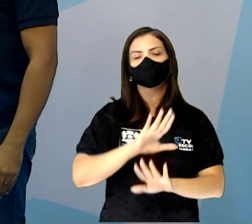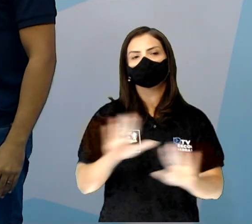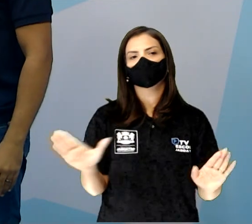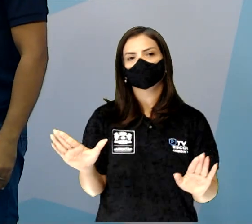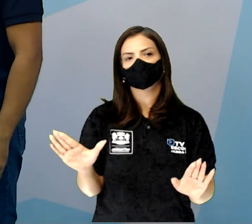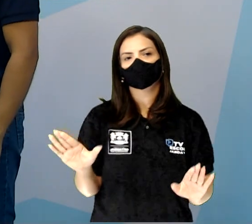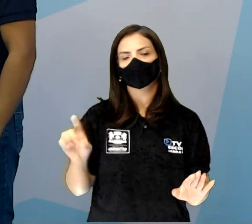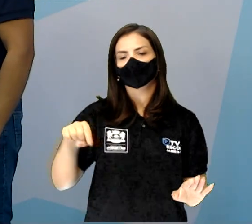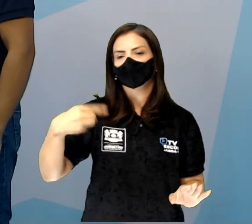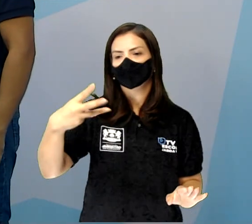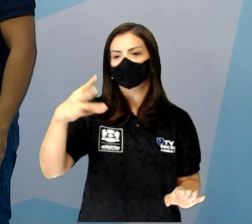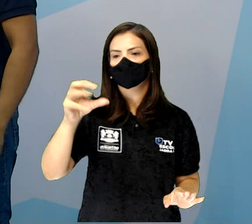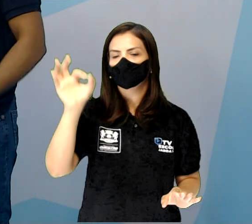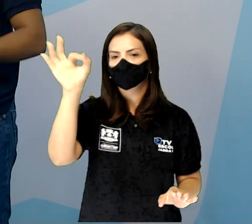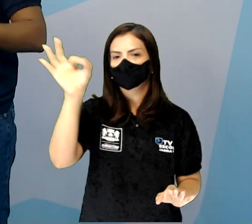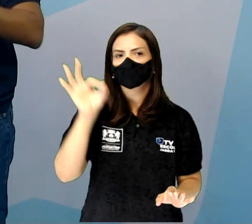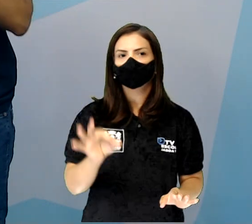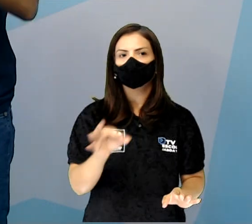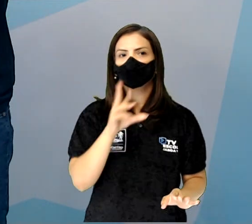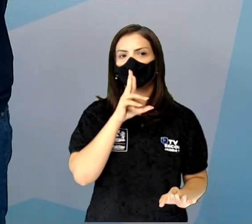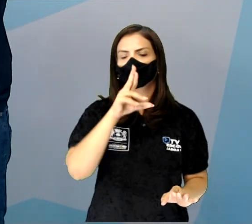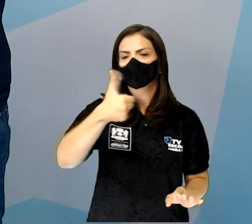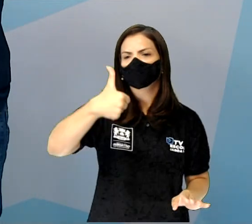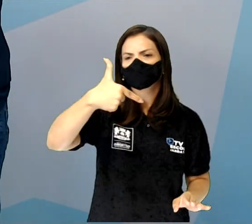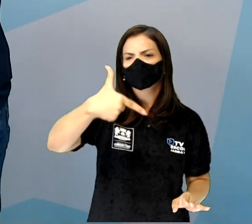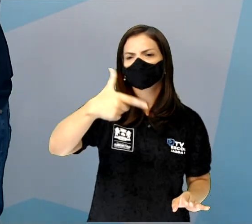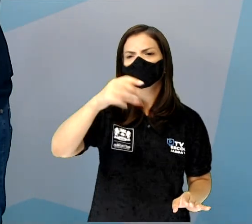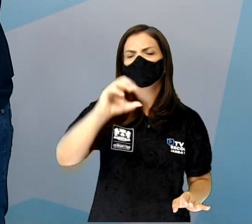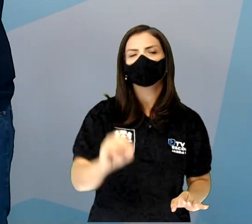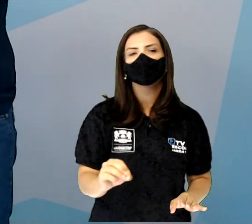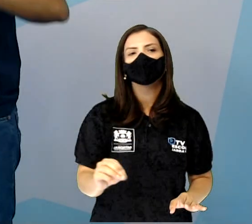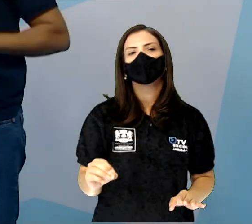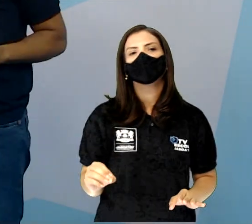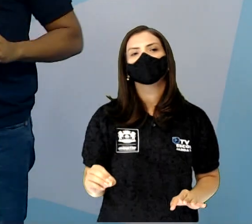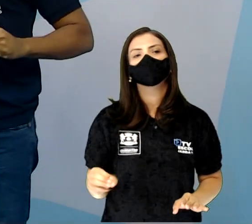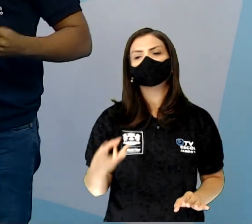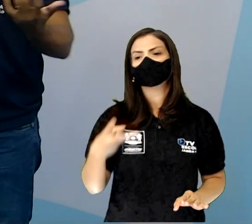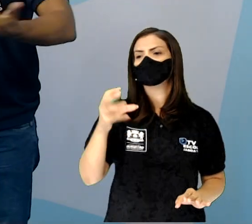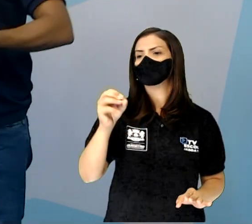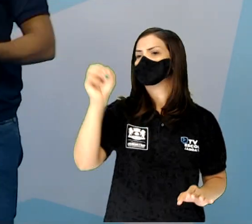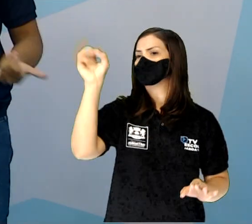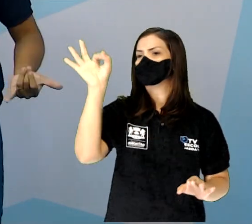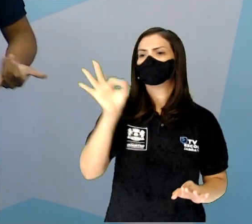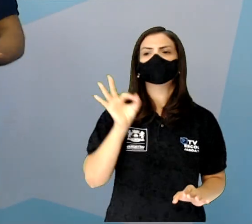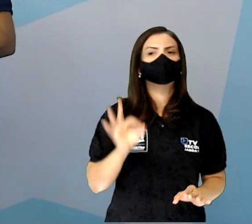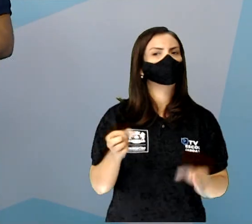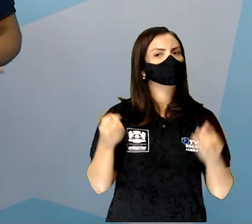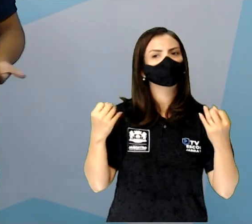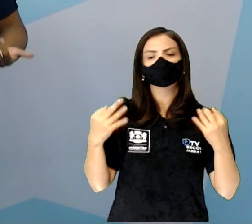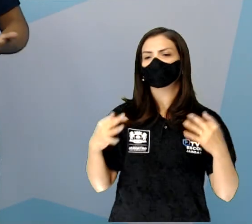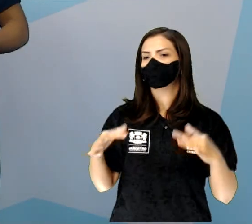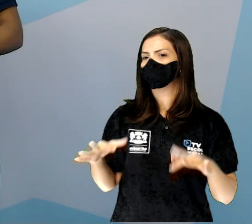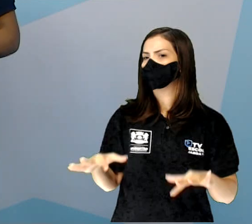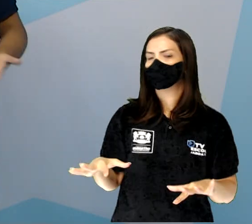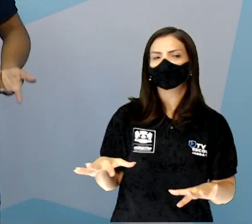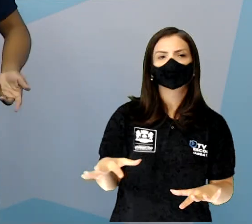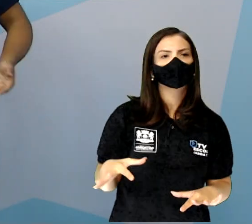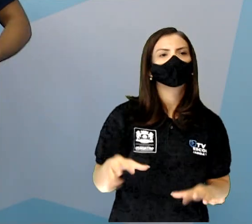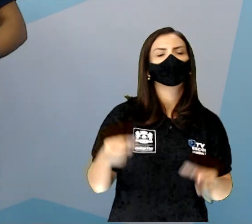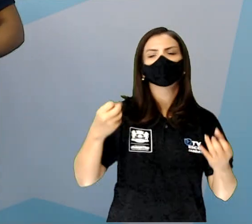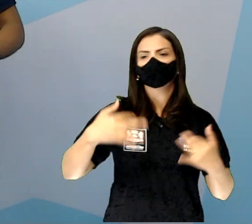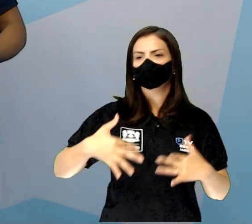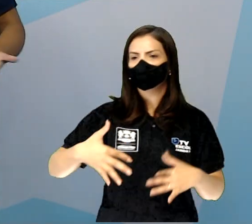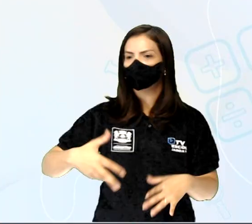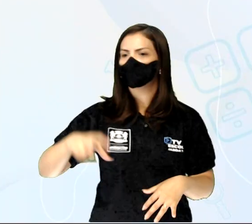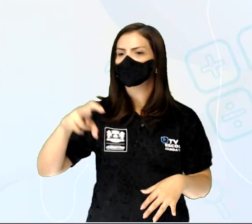Próxima, 30% de 120. Espera aí, professor. 30% o senhor não explicou, não. Explicou 50, 25, explicou 100,